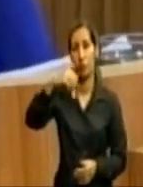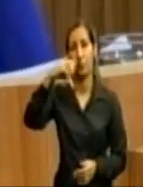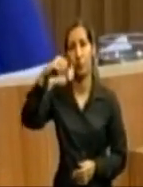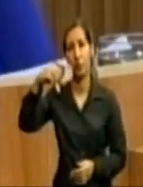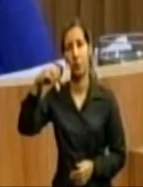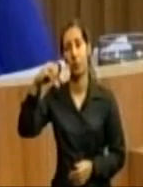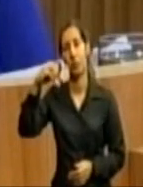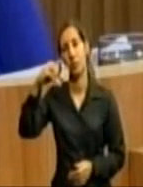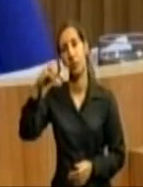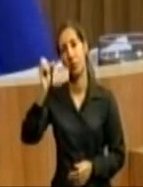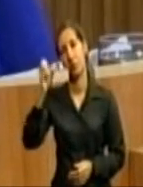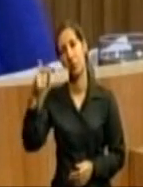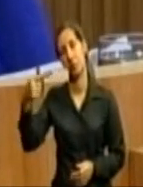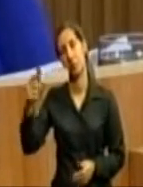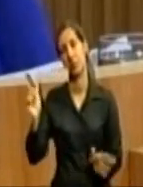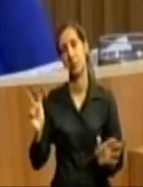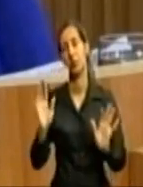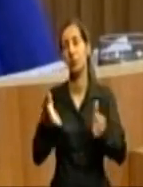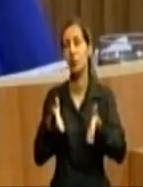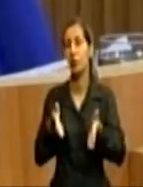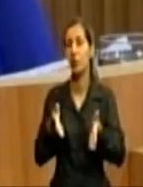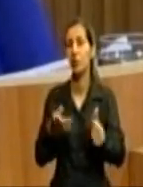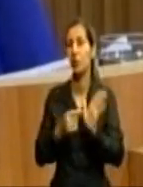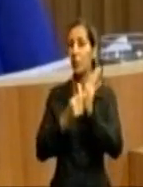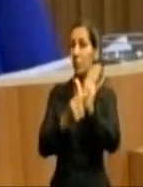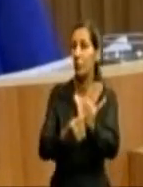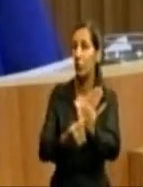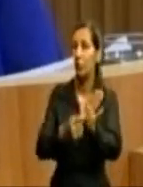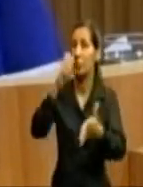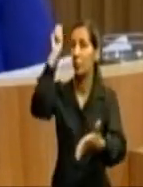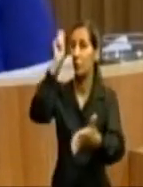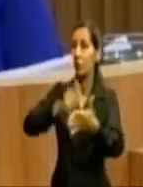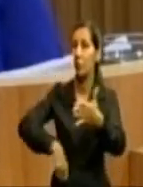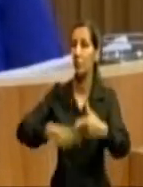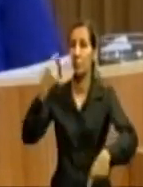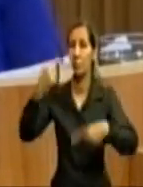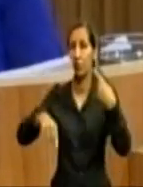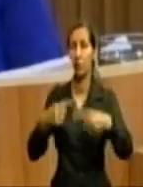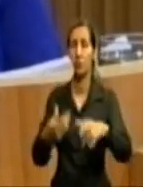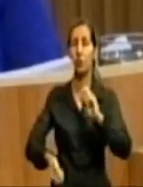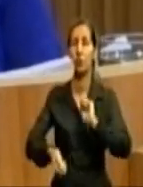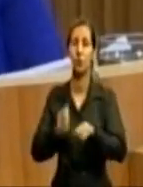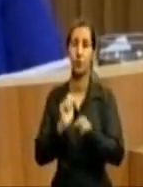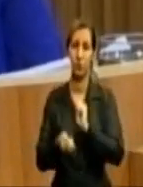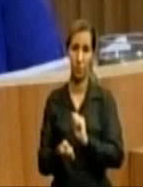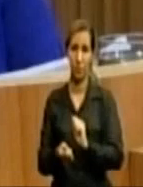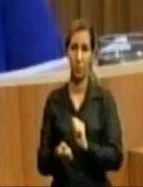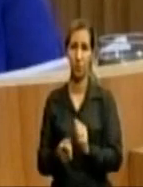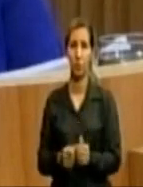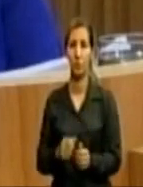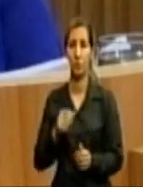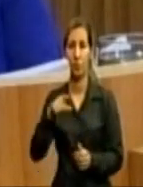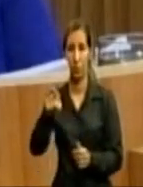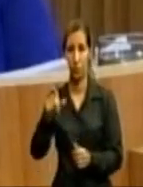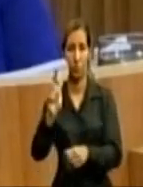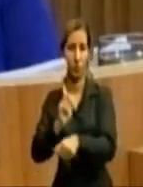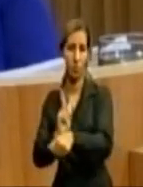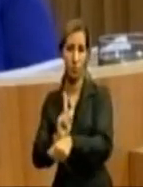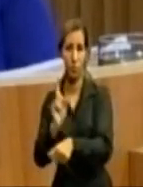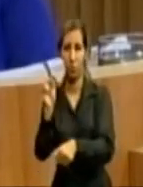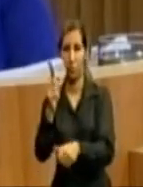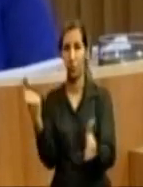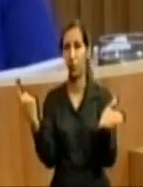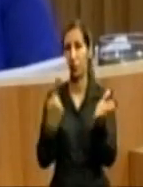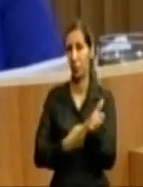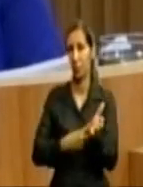1967. Certo? Que já prevê a infração político-administrativa no caso do gestor não cumprir com as